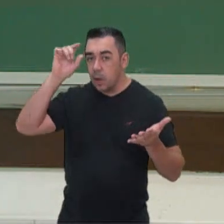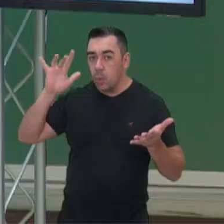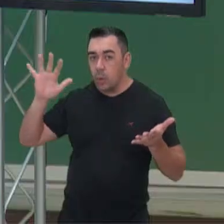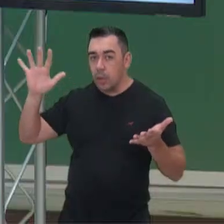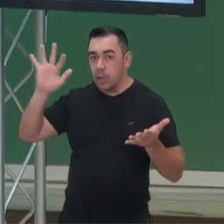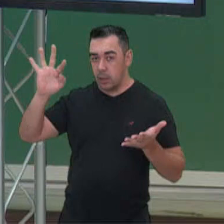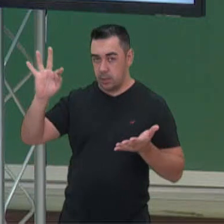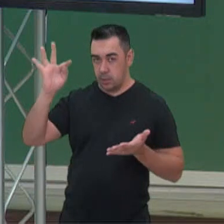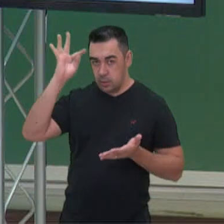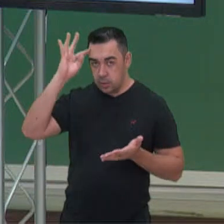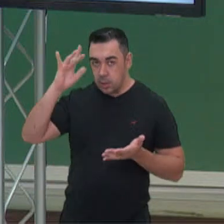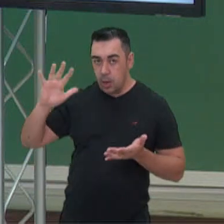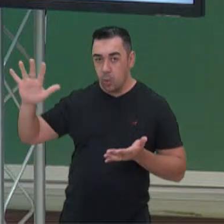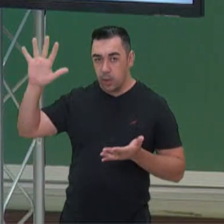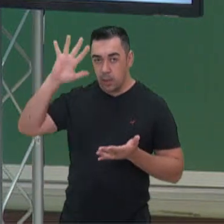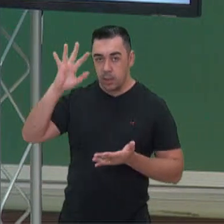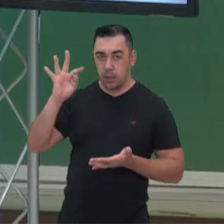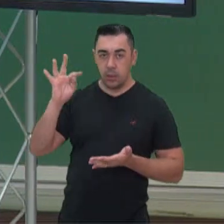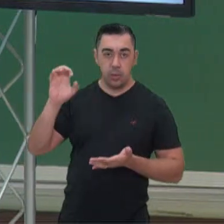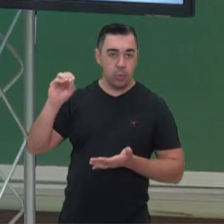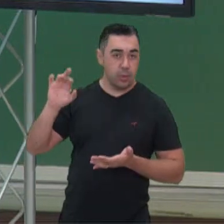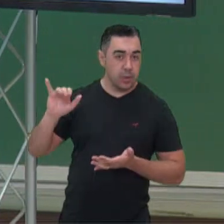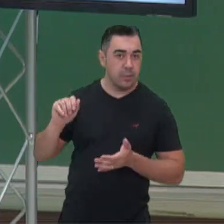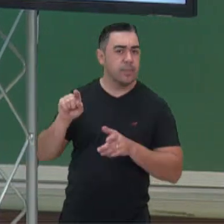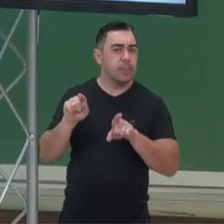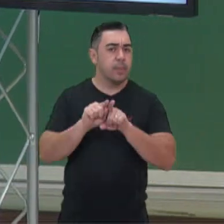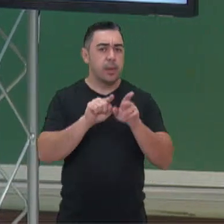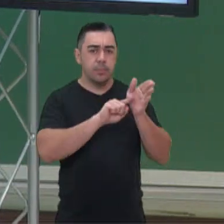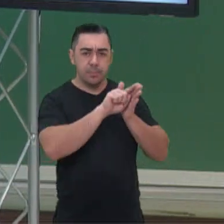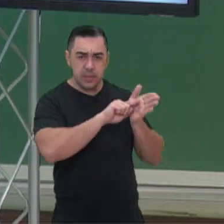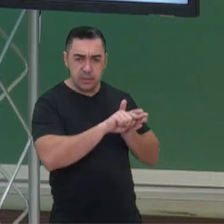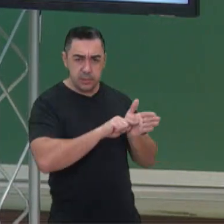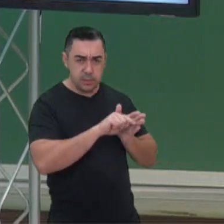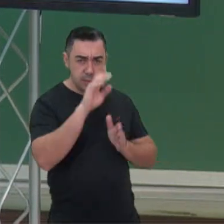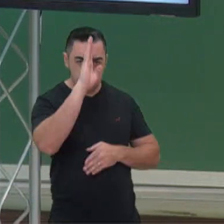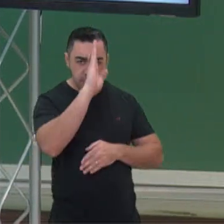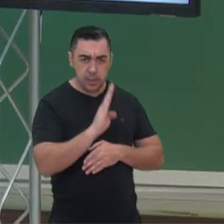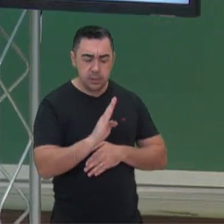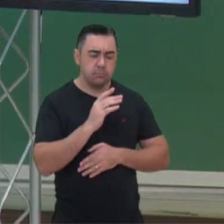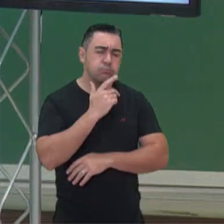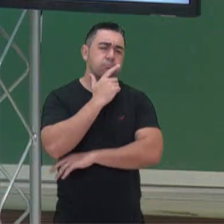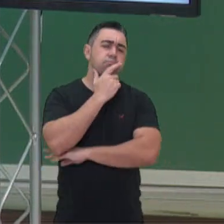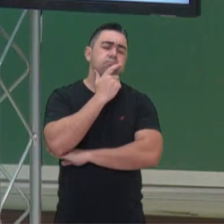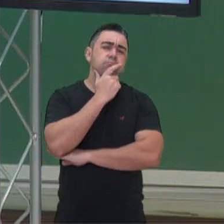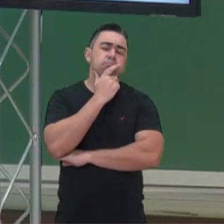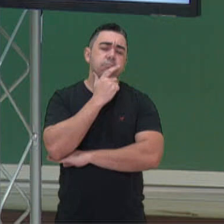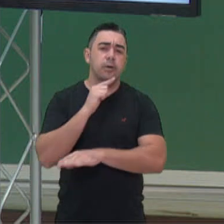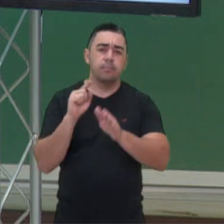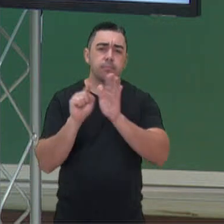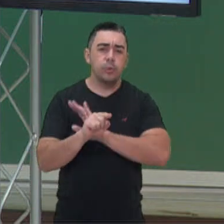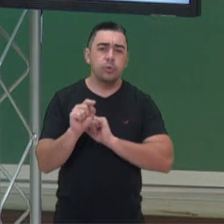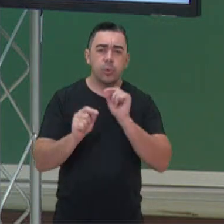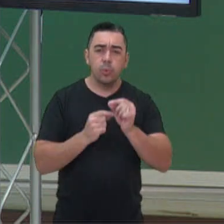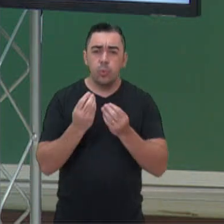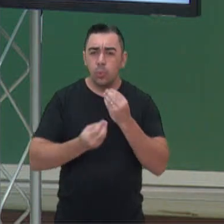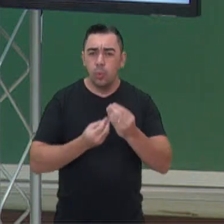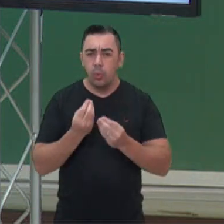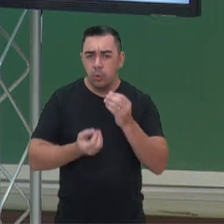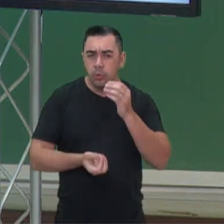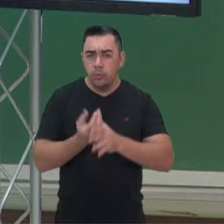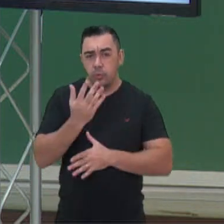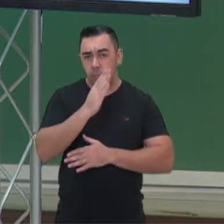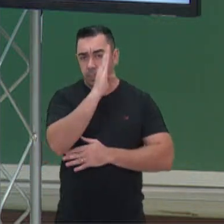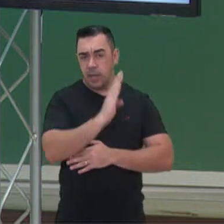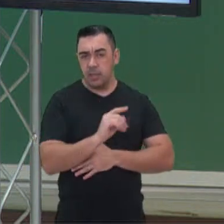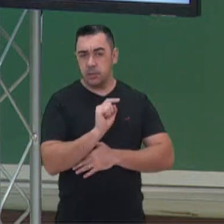que também algumas pesquisas brasileiras questionam, pelo menos, a entrada no caso do Brasil, mas isso fica para um outro